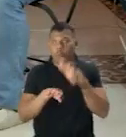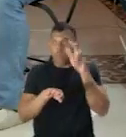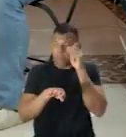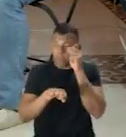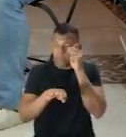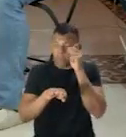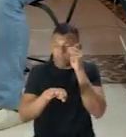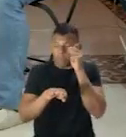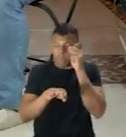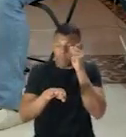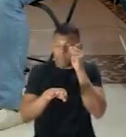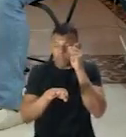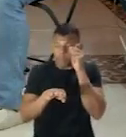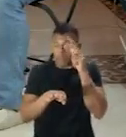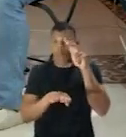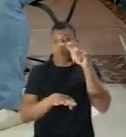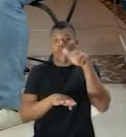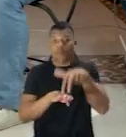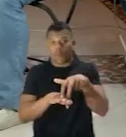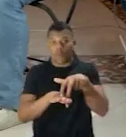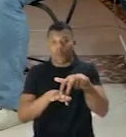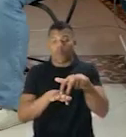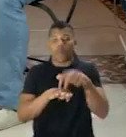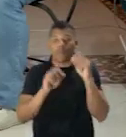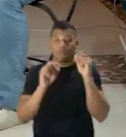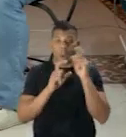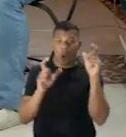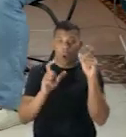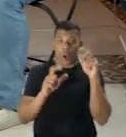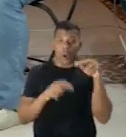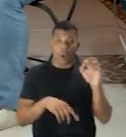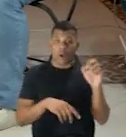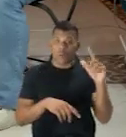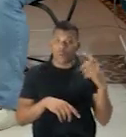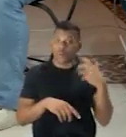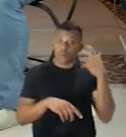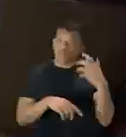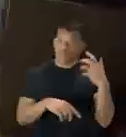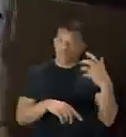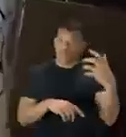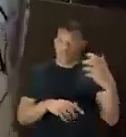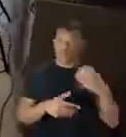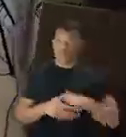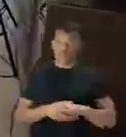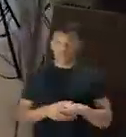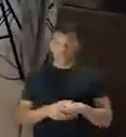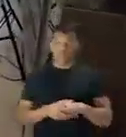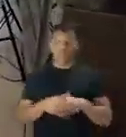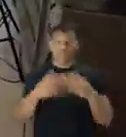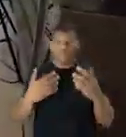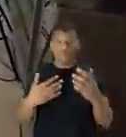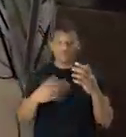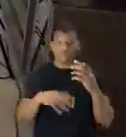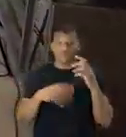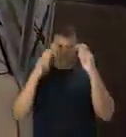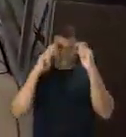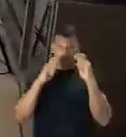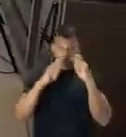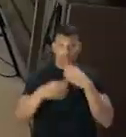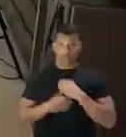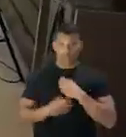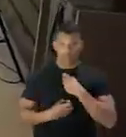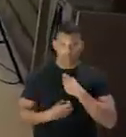Deus também quer vou de ginga pra dormir, ouvir bexiga pra acordar, ouvir